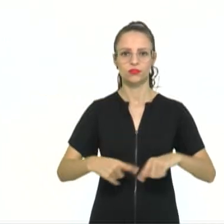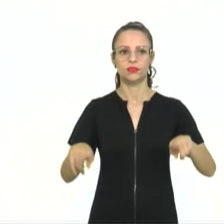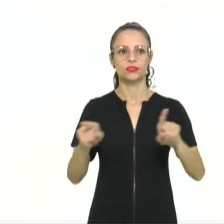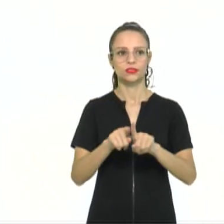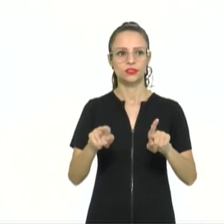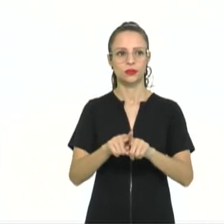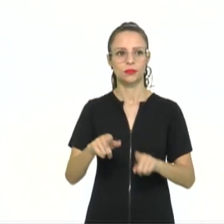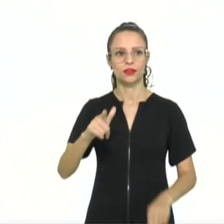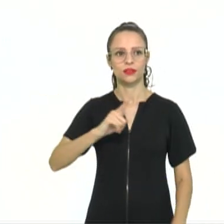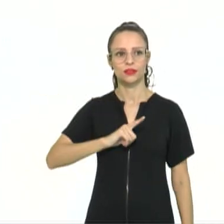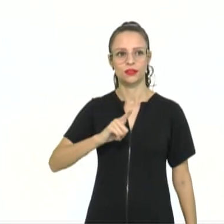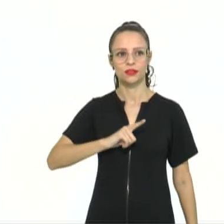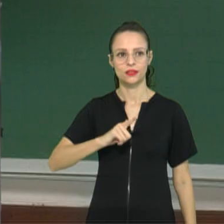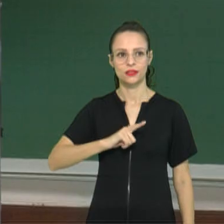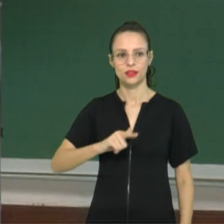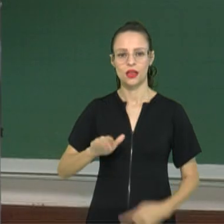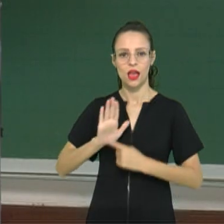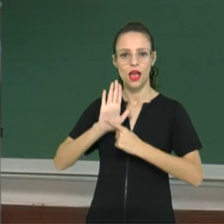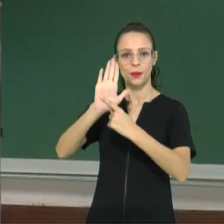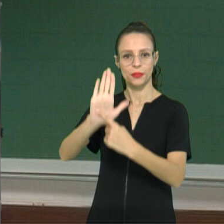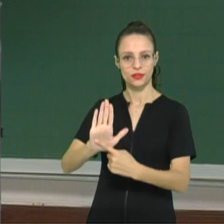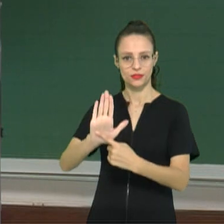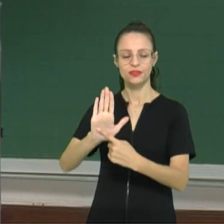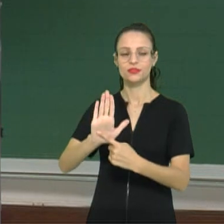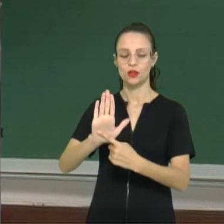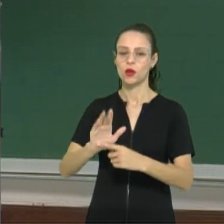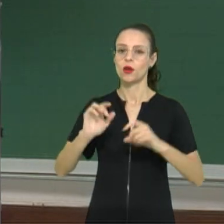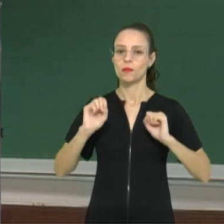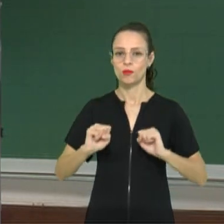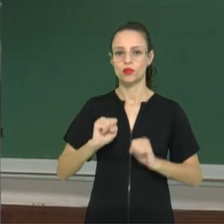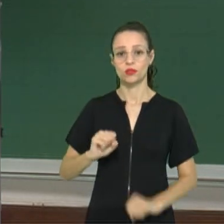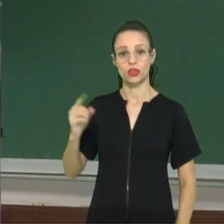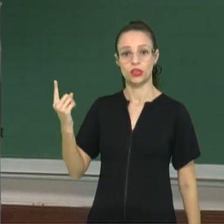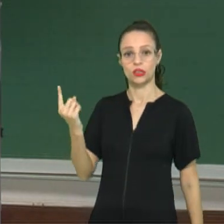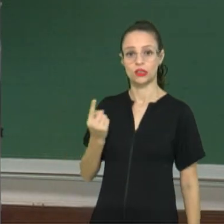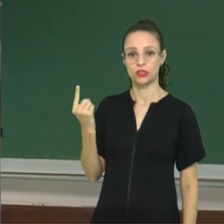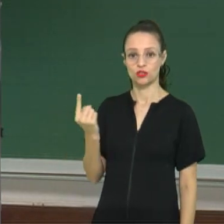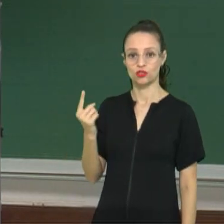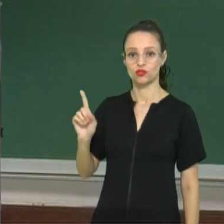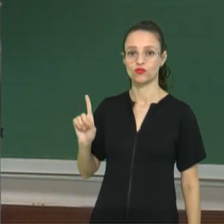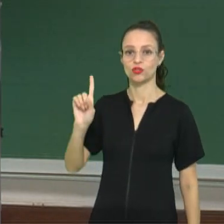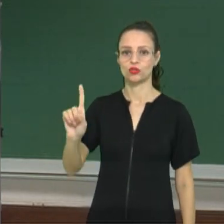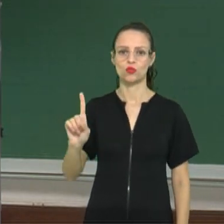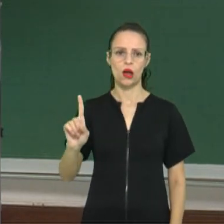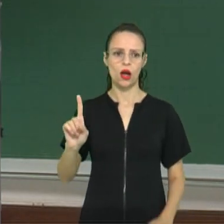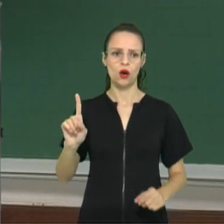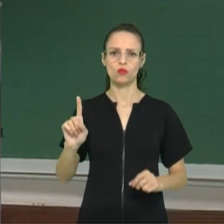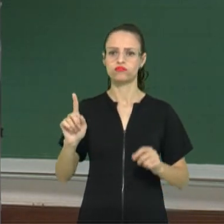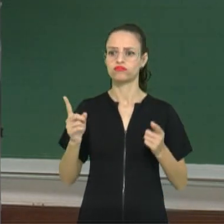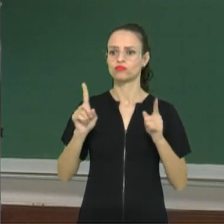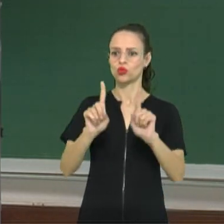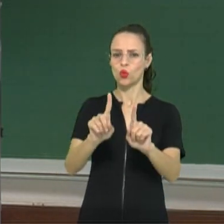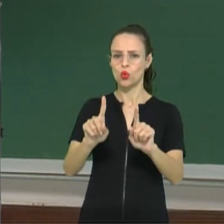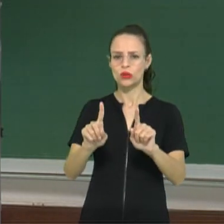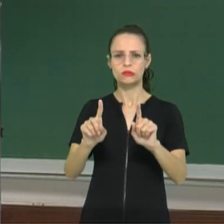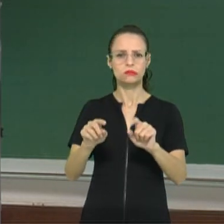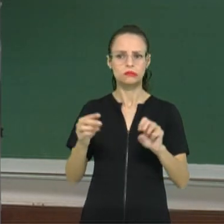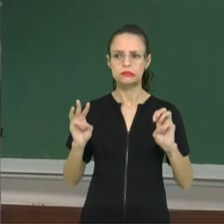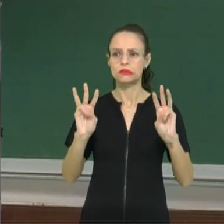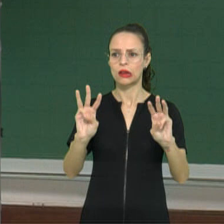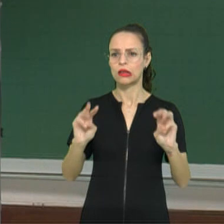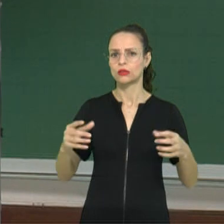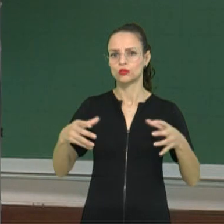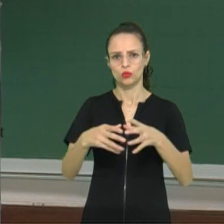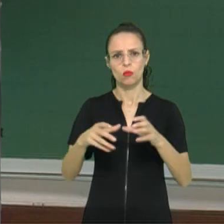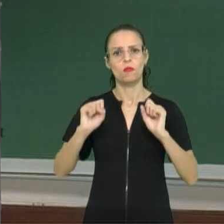também existe a forma de apresentação, né? A apresentação pode ser individual, pode ser em duplas, trios, né? Em grupos também, né? Então as